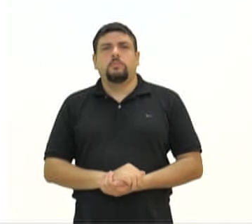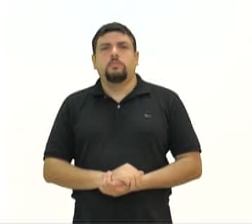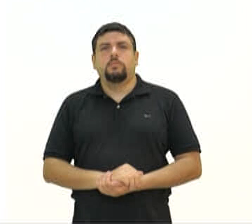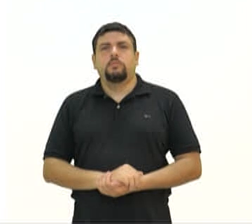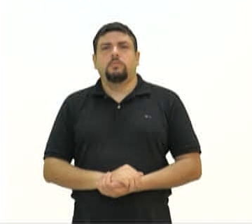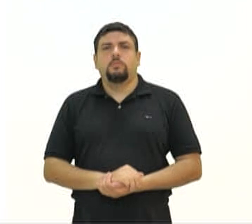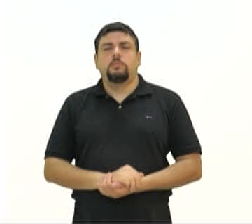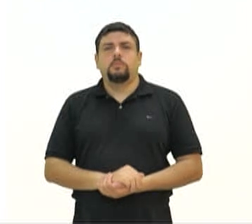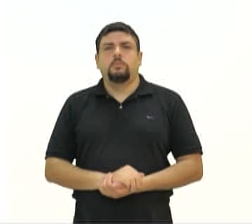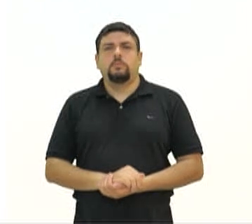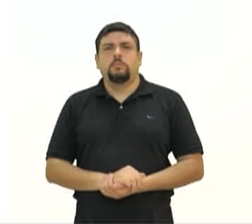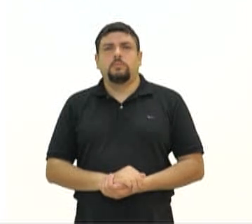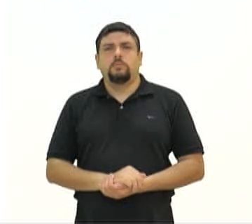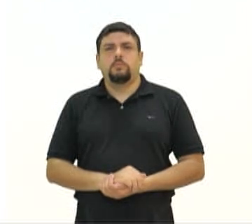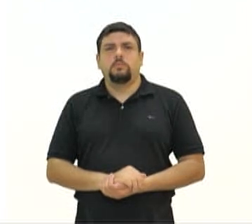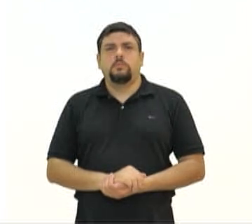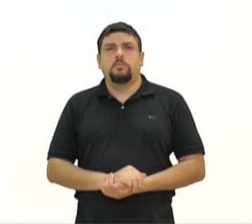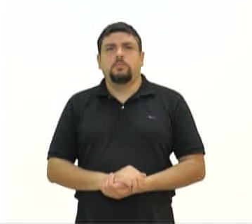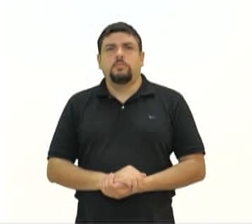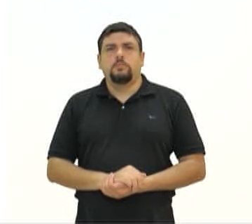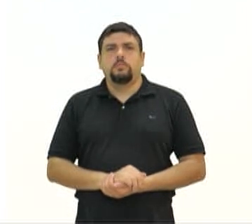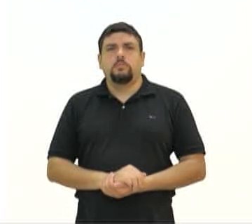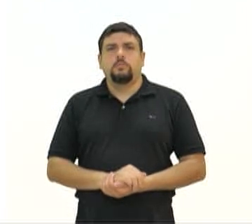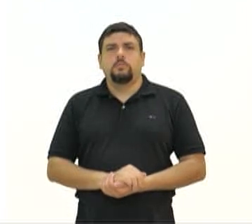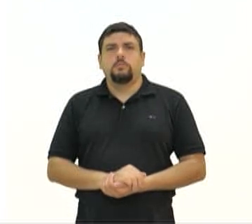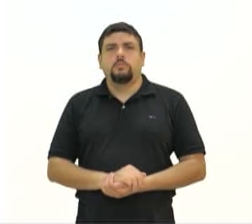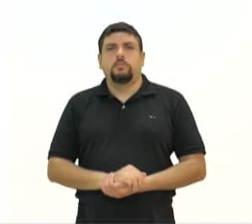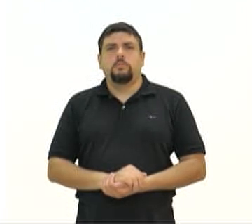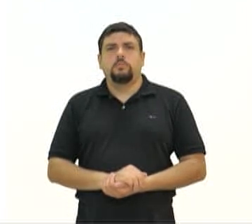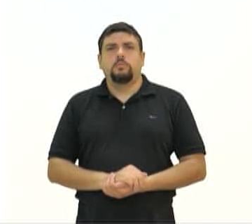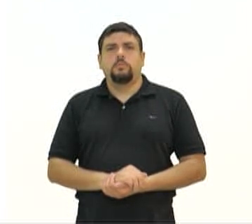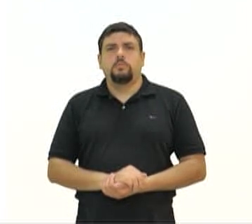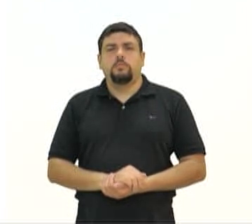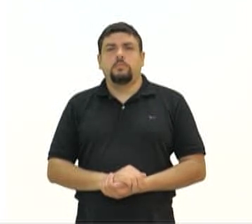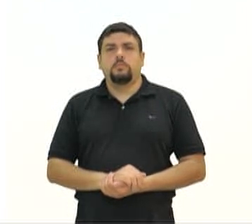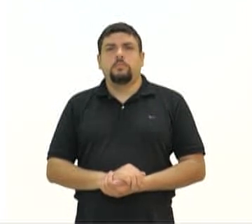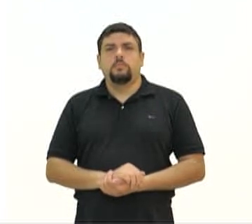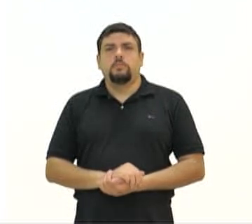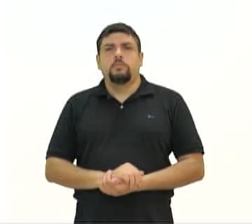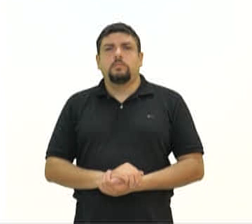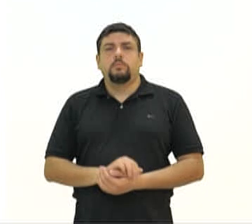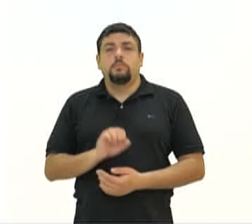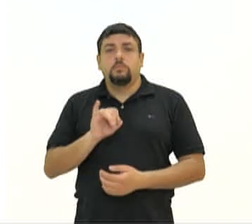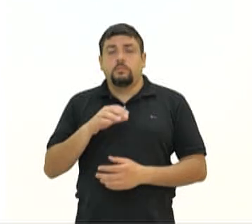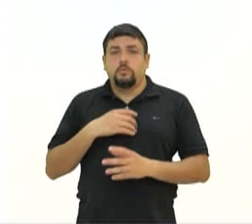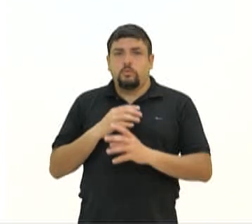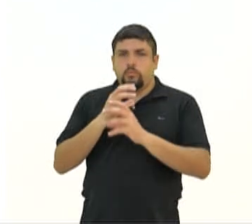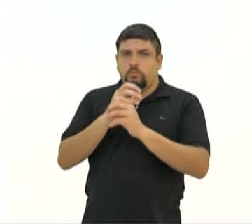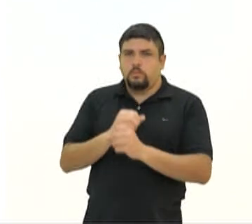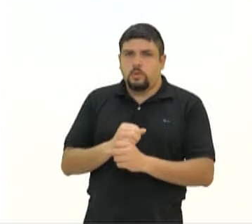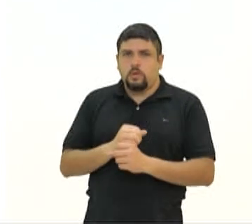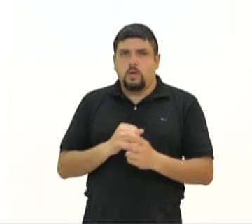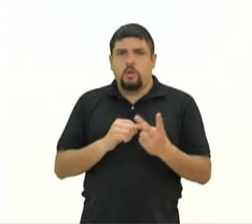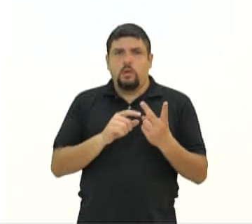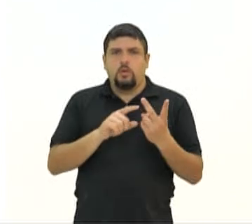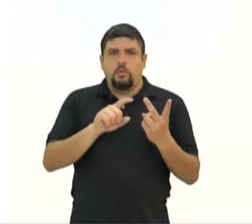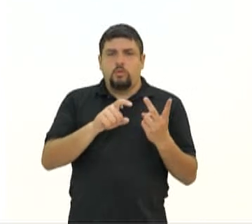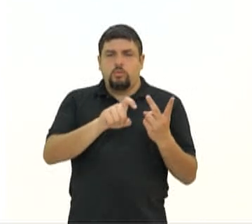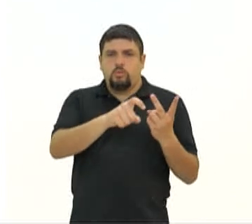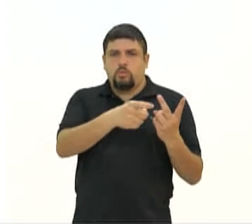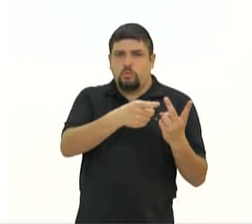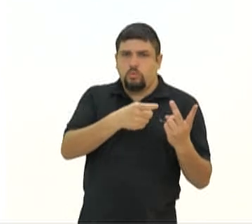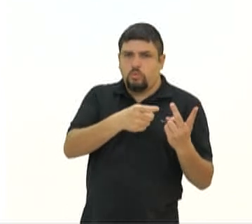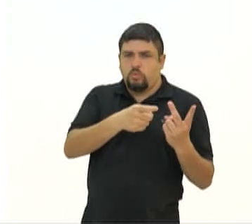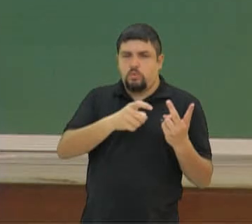multiplicação que vai resultar em x à quarta. Olha aqui quando você multiplica 2x ao cubo por x, o que você vai conseguir? X à